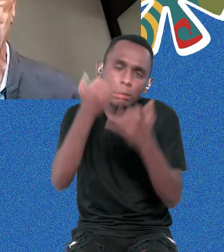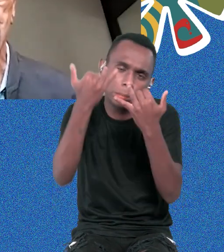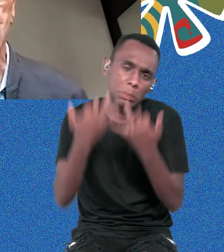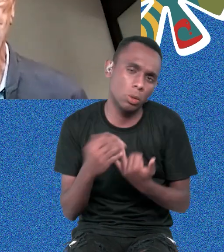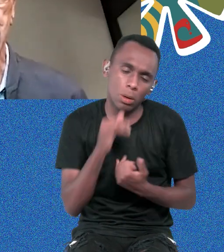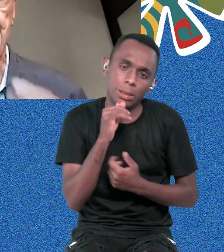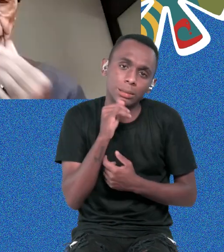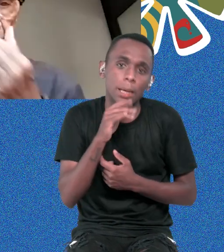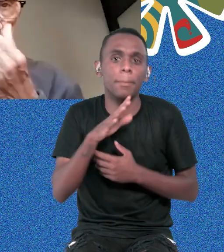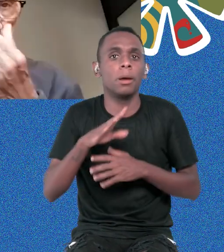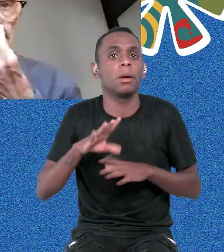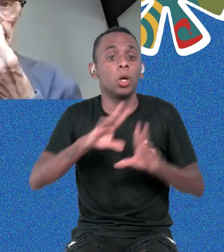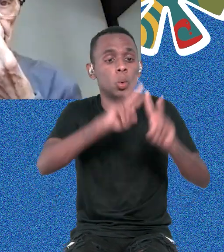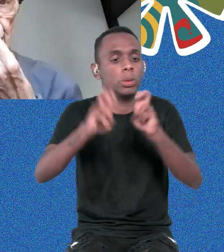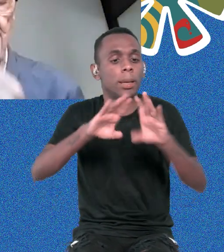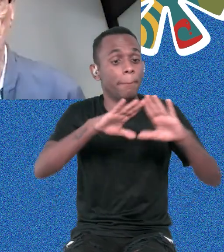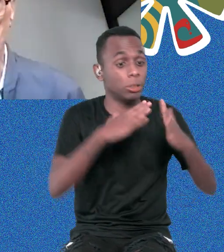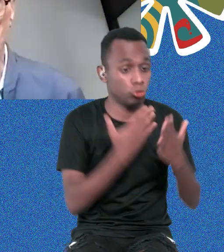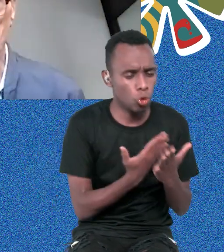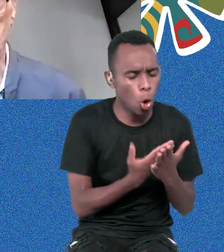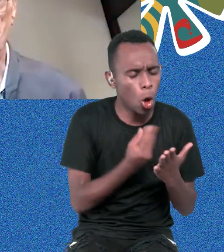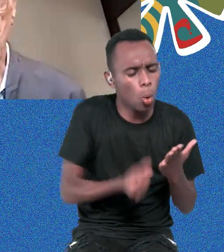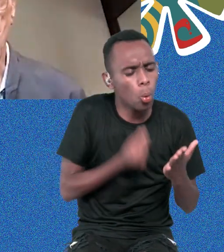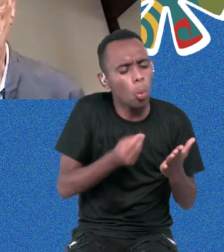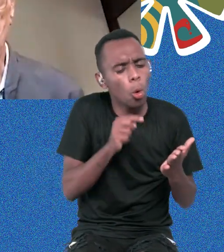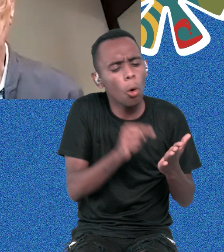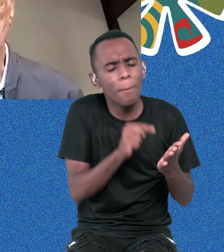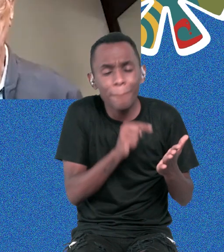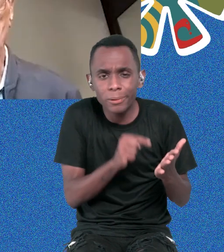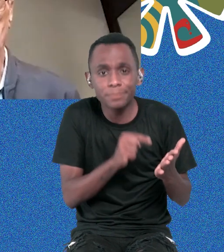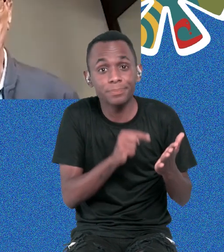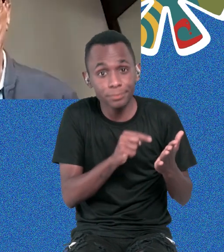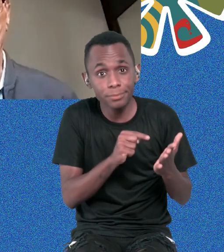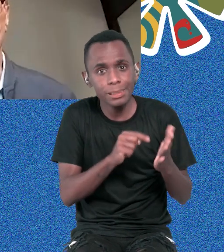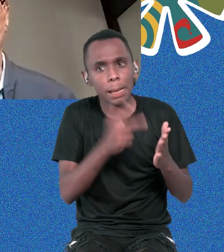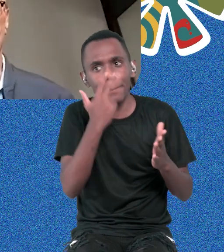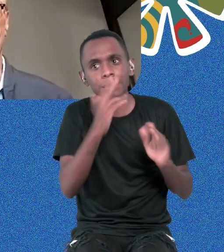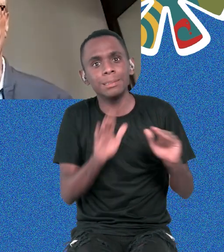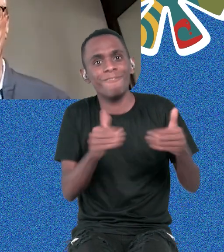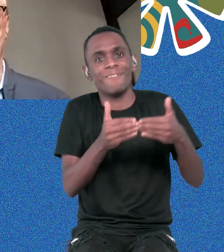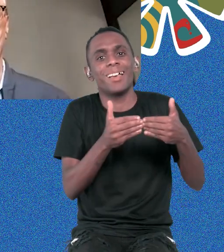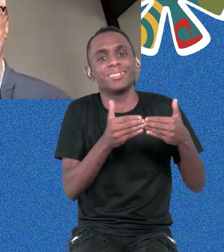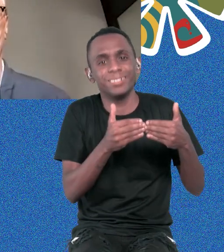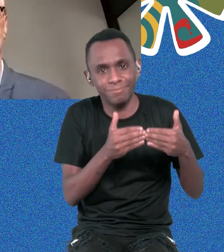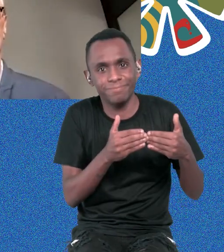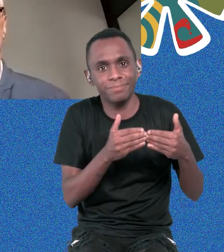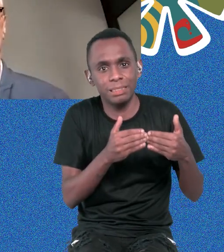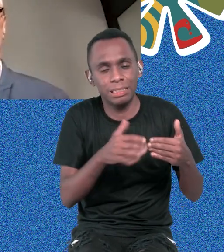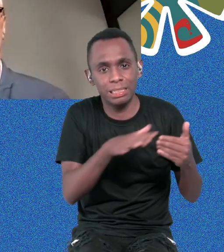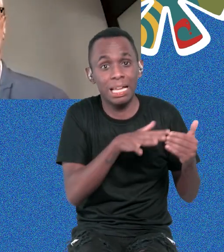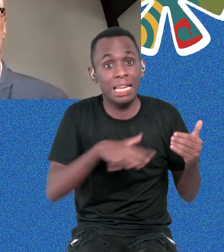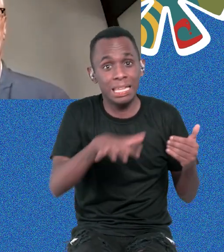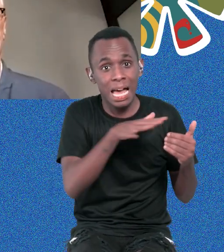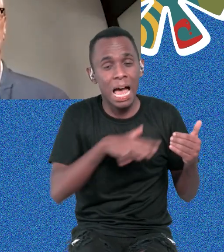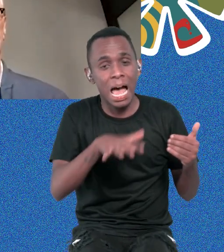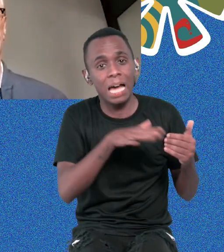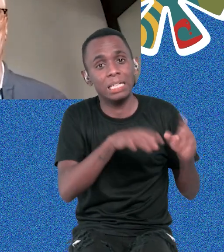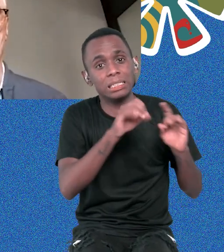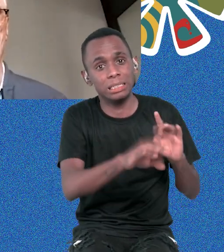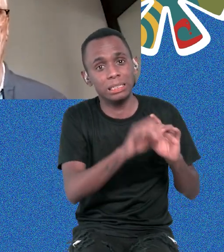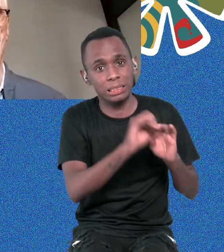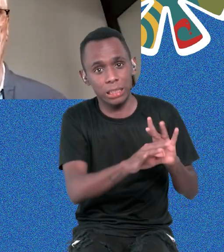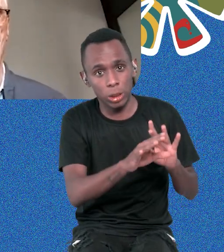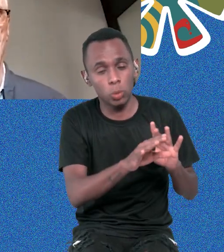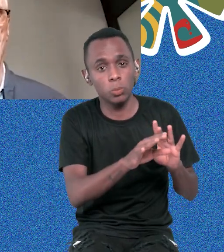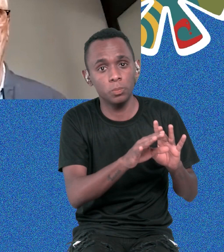falou, por exemplo, da questão da escola, né? Como que a escola ela se fecha dentro de um ambiente